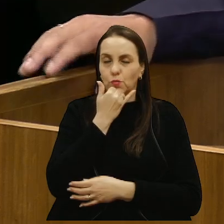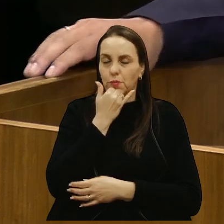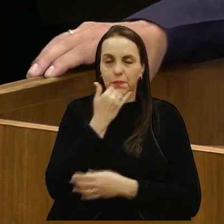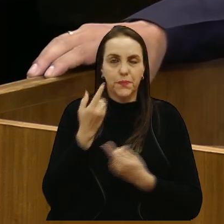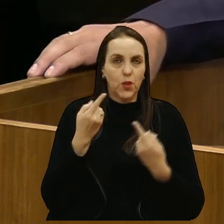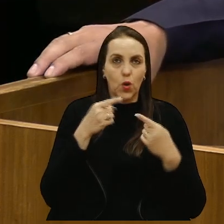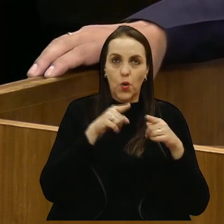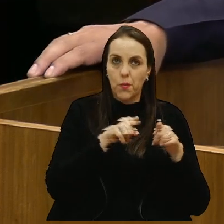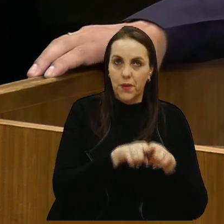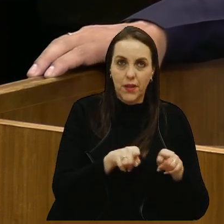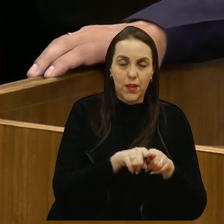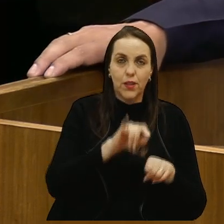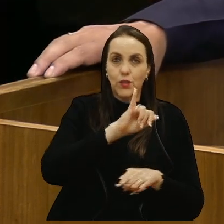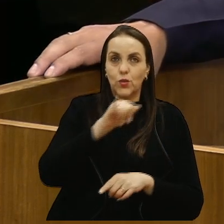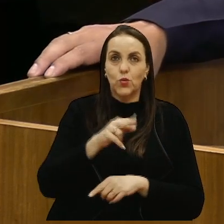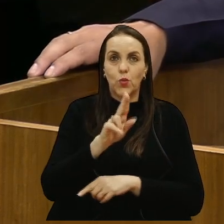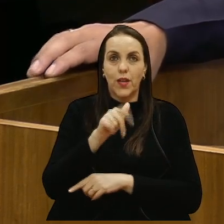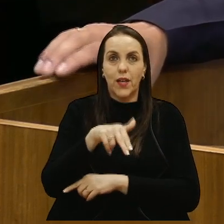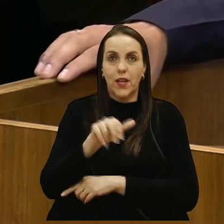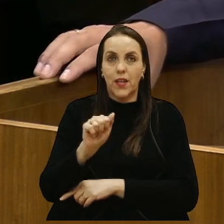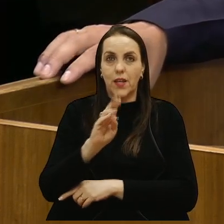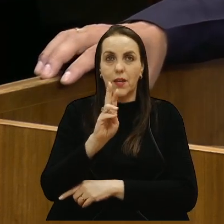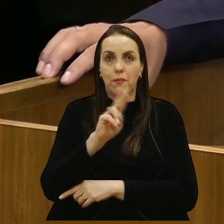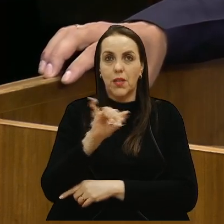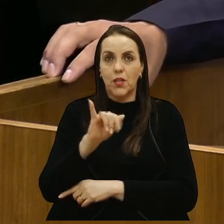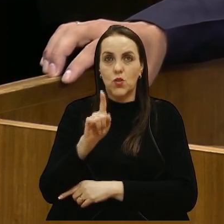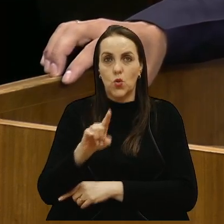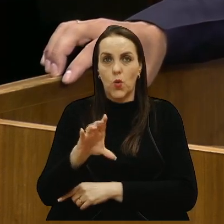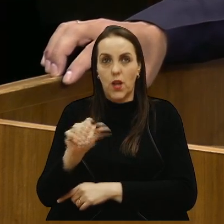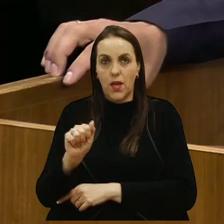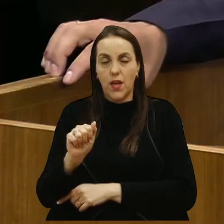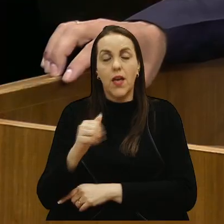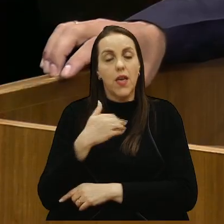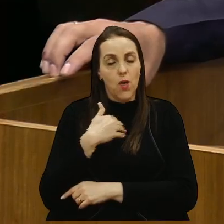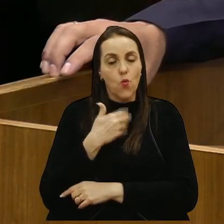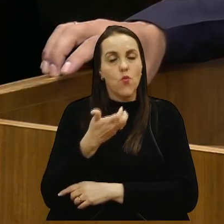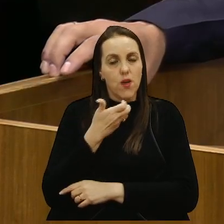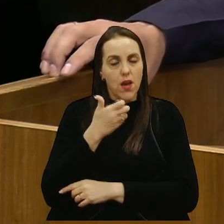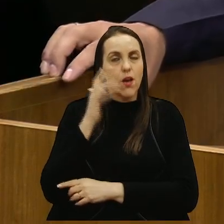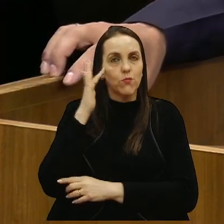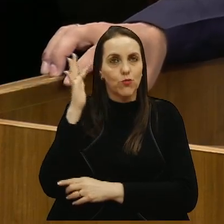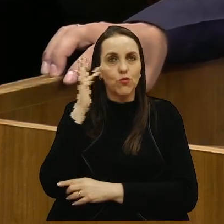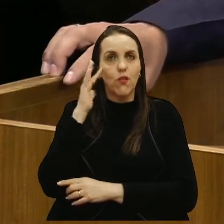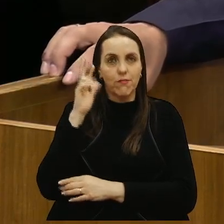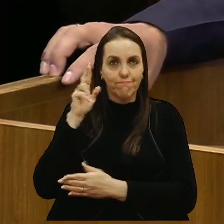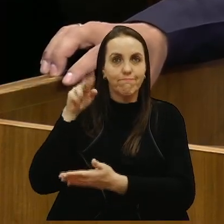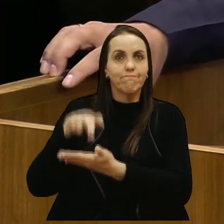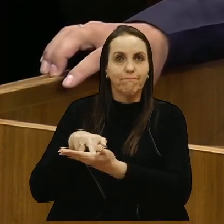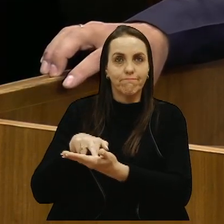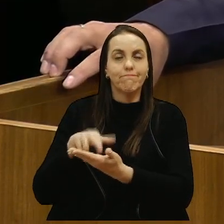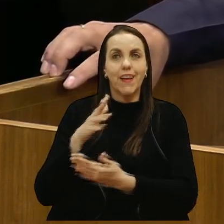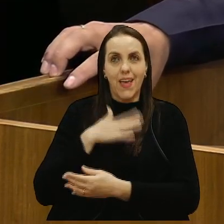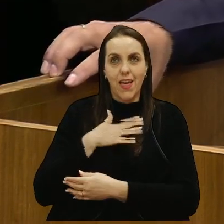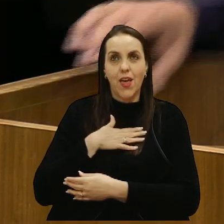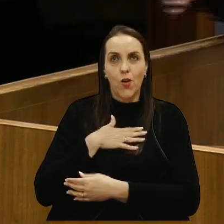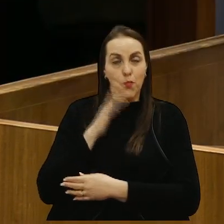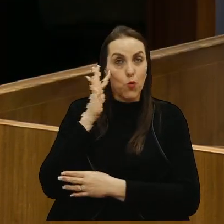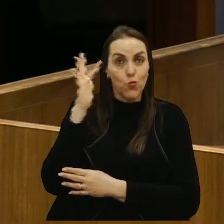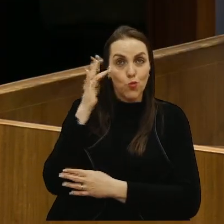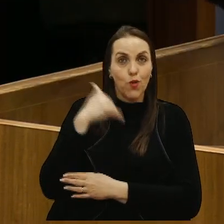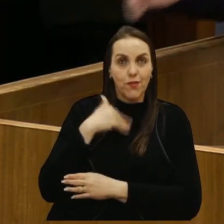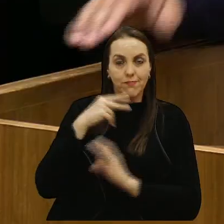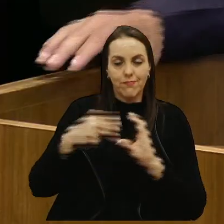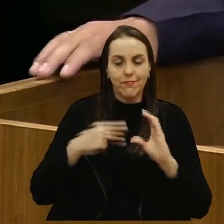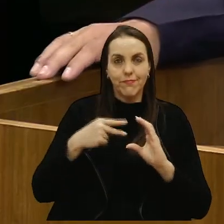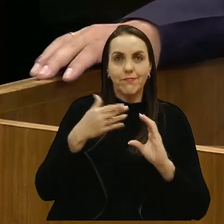um recado para ela que eu tenho mania de realizar sonhos. E hoje eu realizo um sonho de estar aqui na Câmara de Vereadores